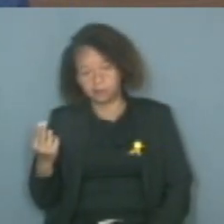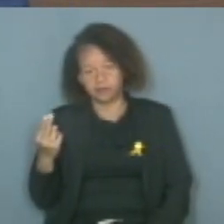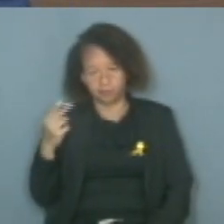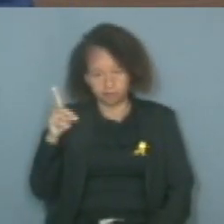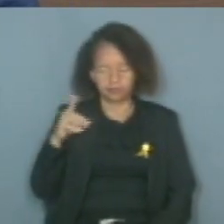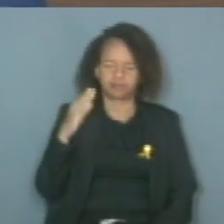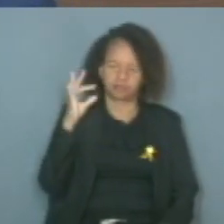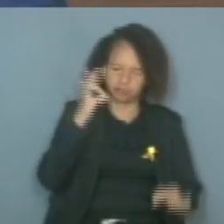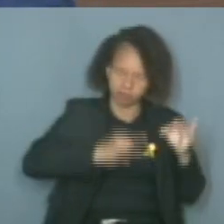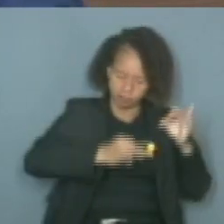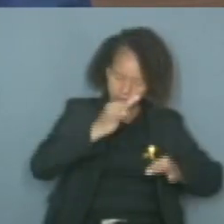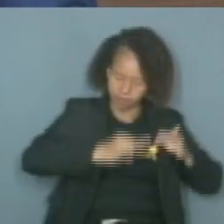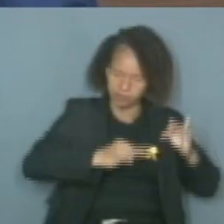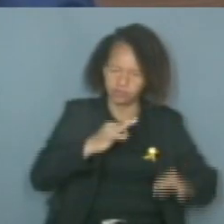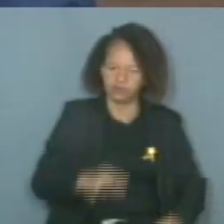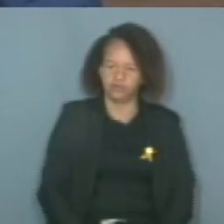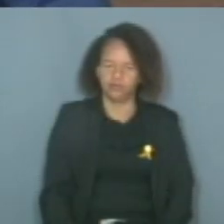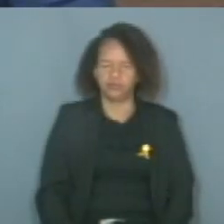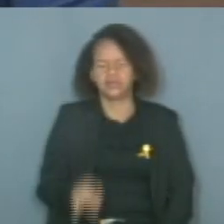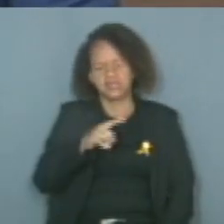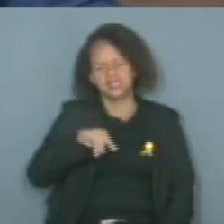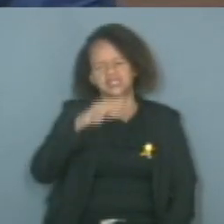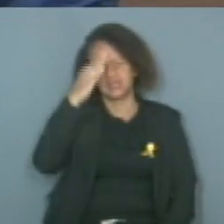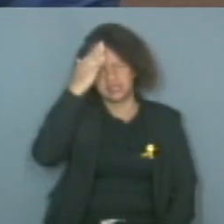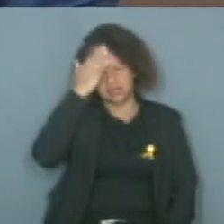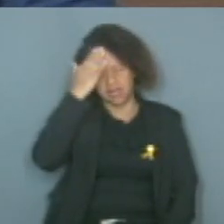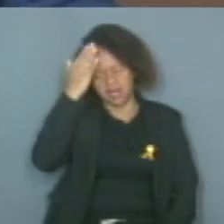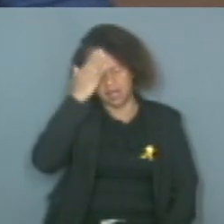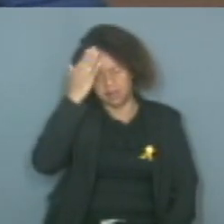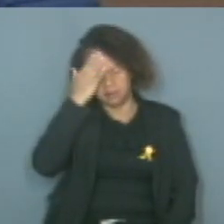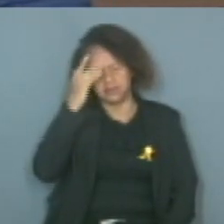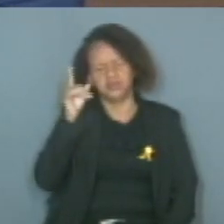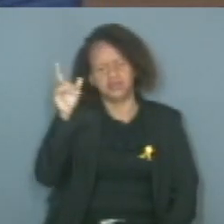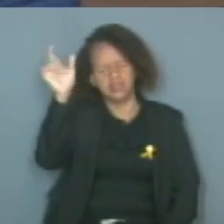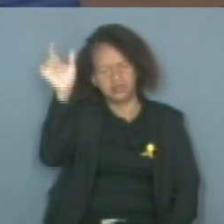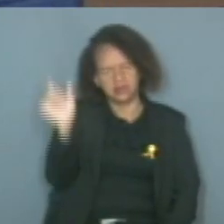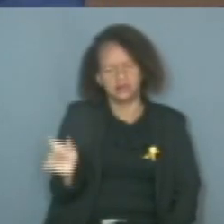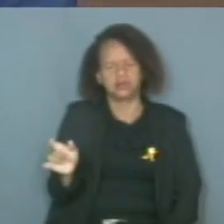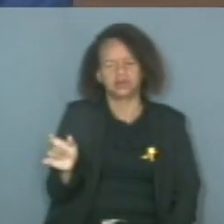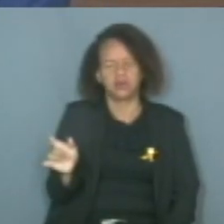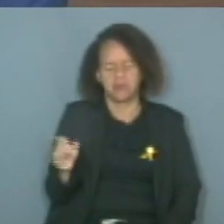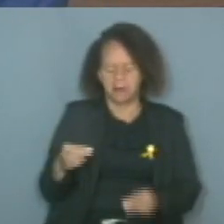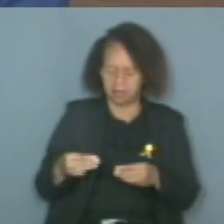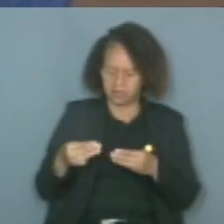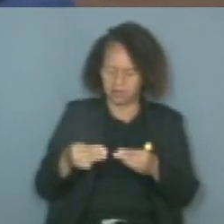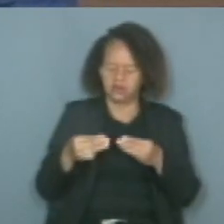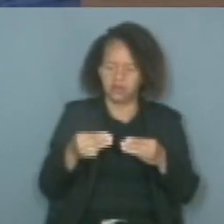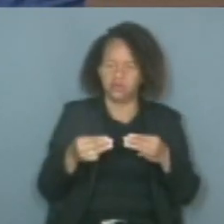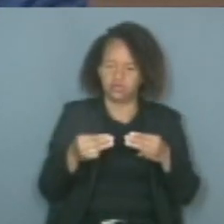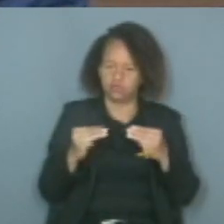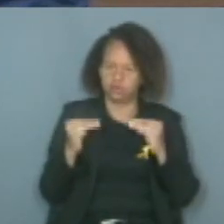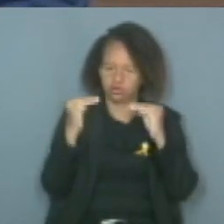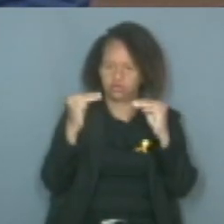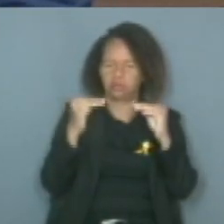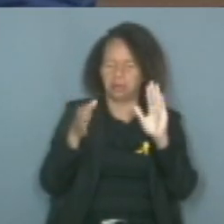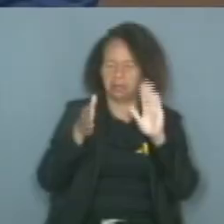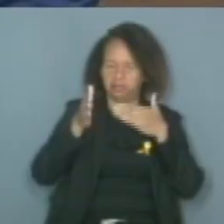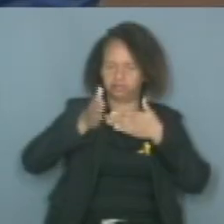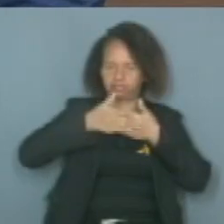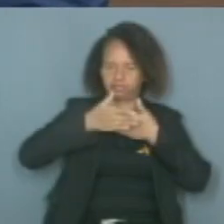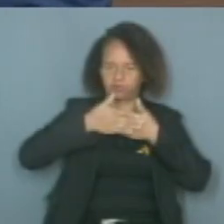ir na justiça. A gente sabe que isso não foi. E ele, como um ministro do Supremo, uma